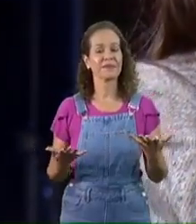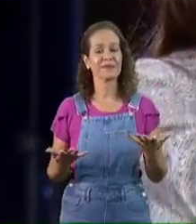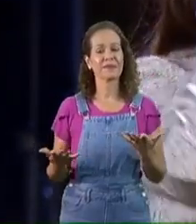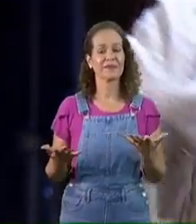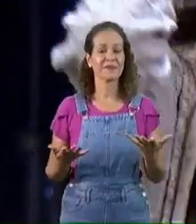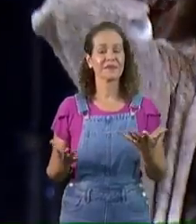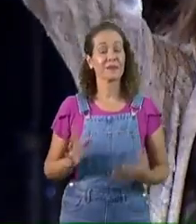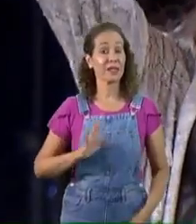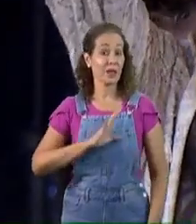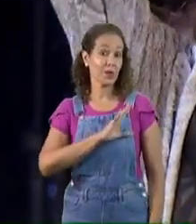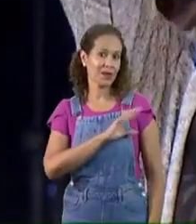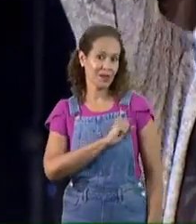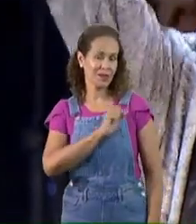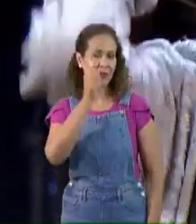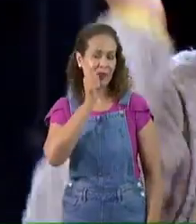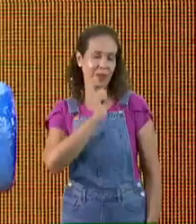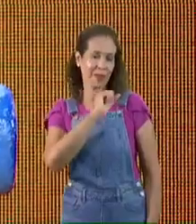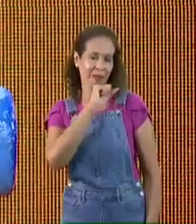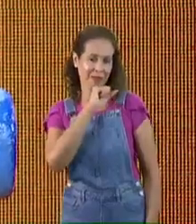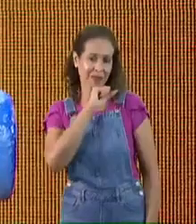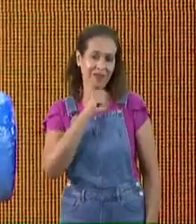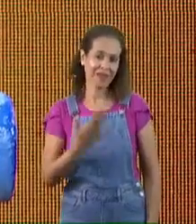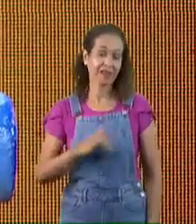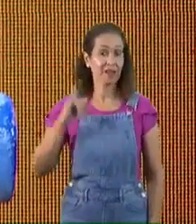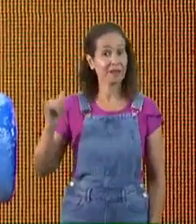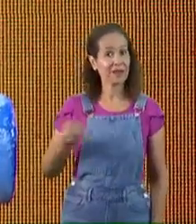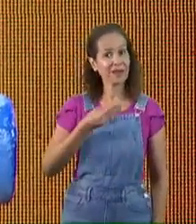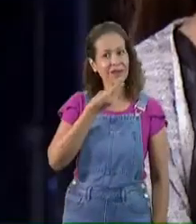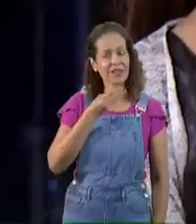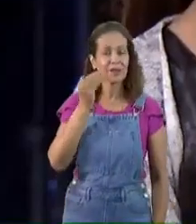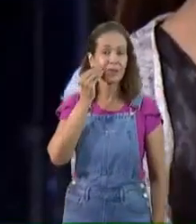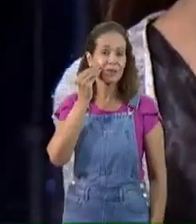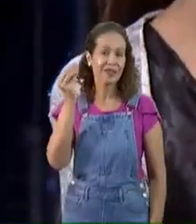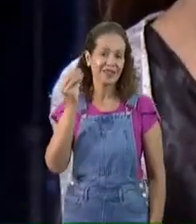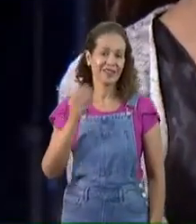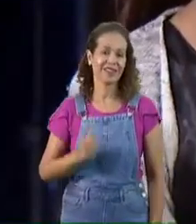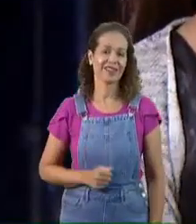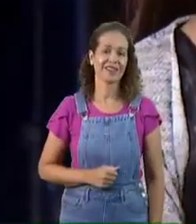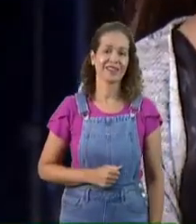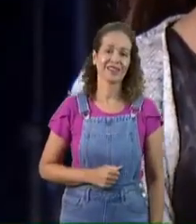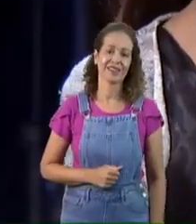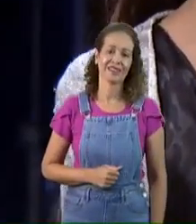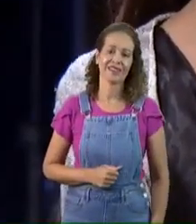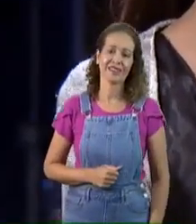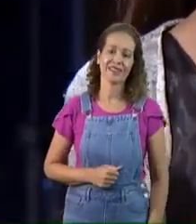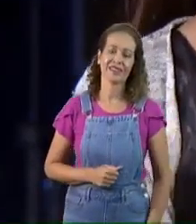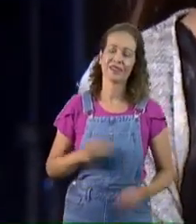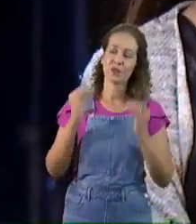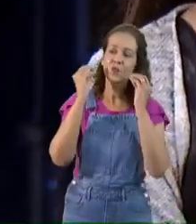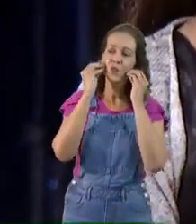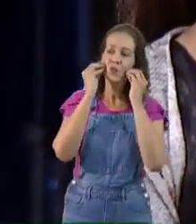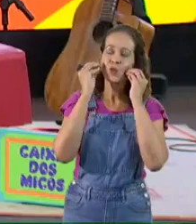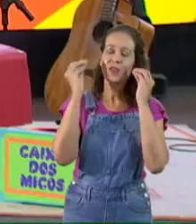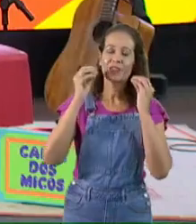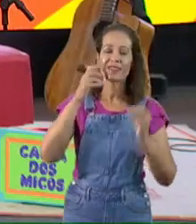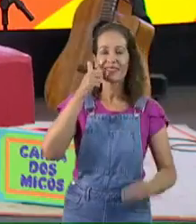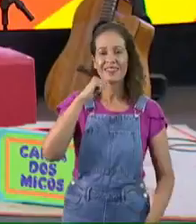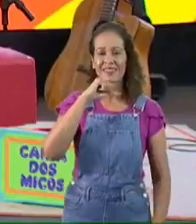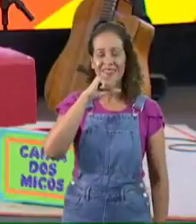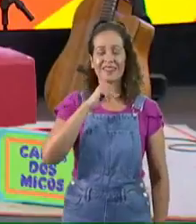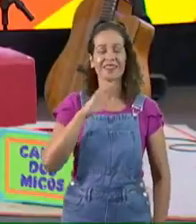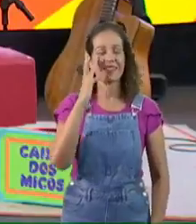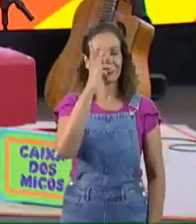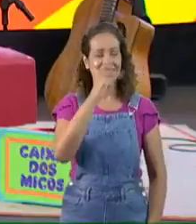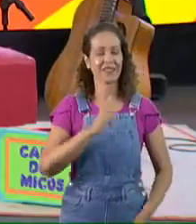Porque eu amo ela. Ah, então já aproveita e já manda um beijo para a mamãe. Beijo, mamãe. Ai, que linda.